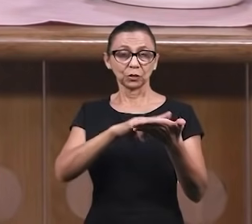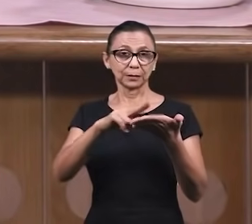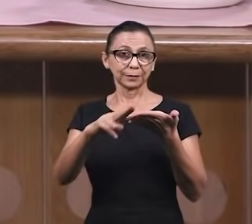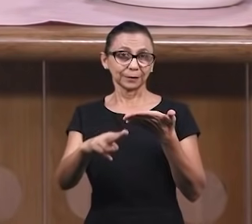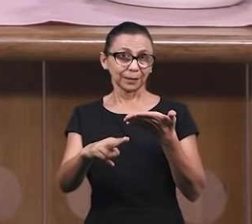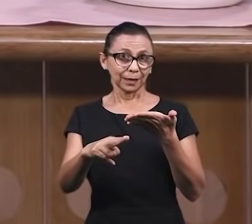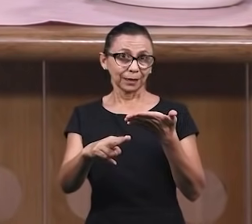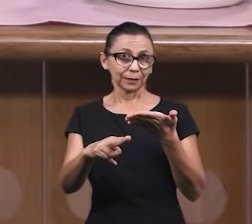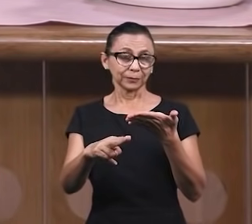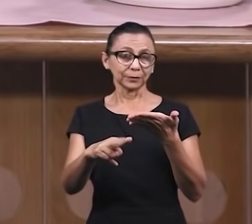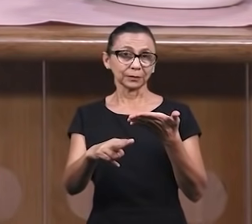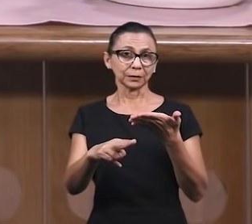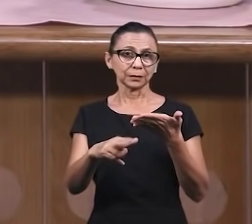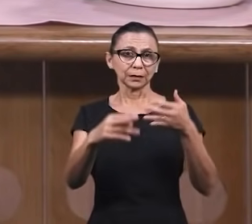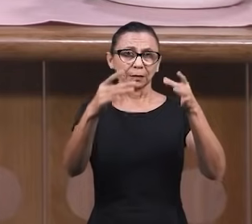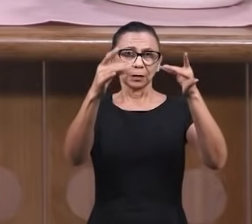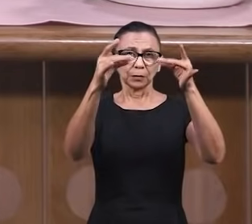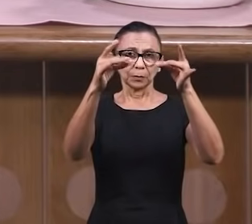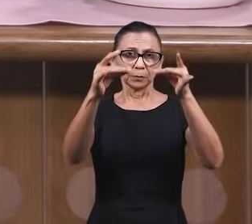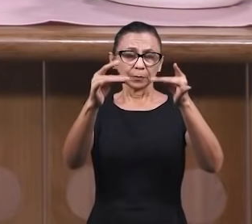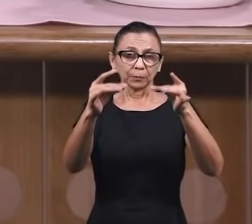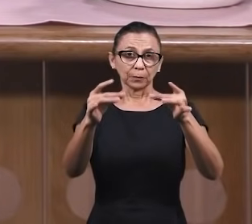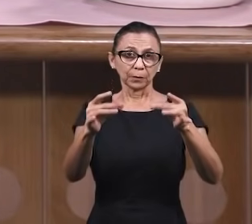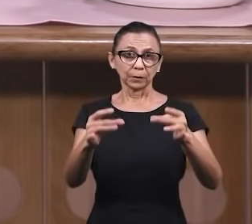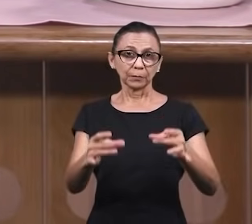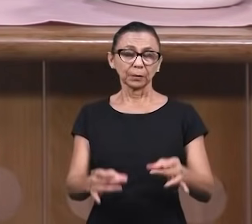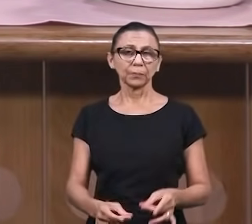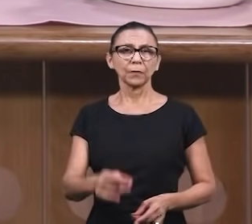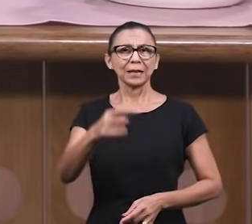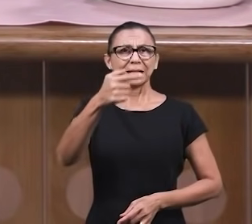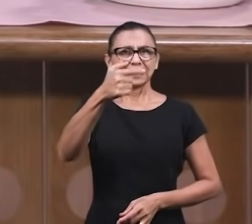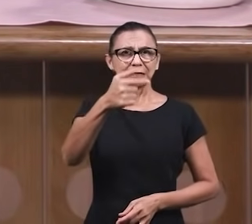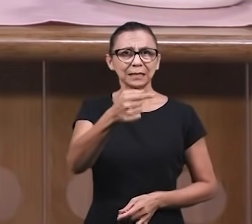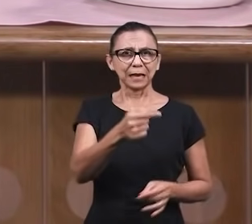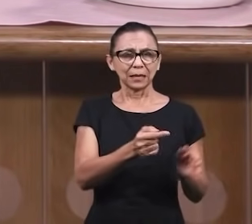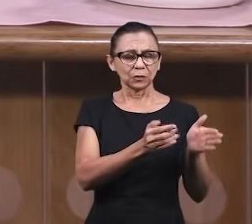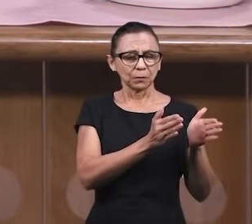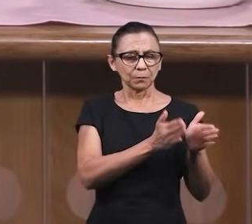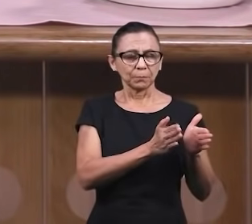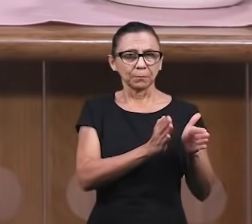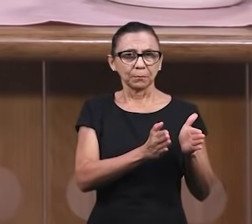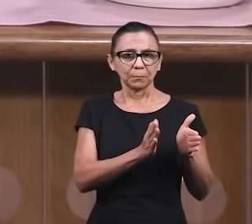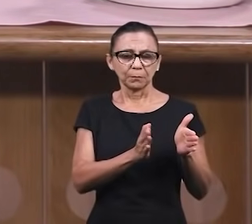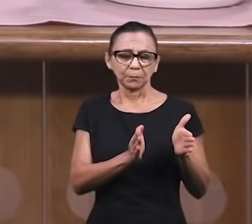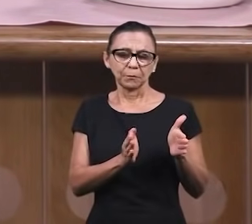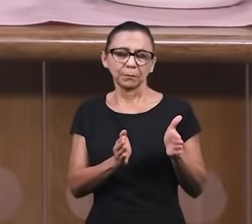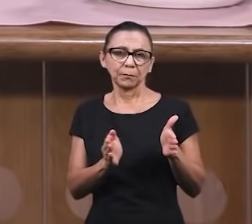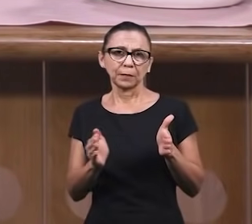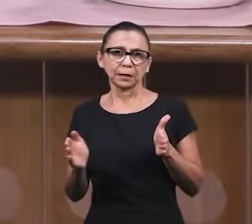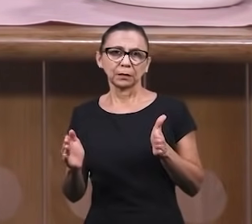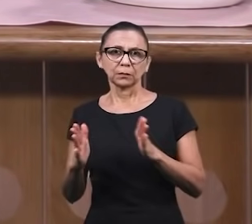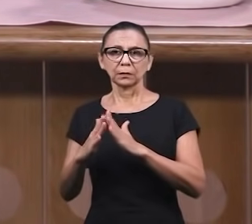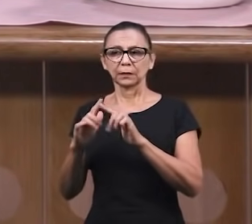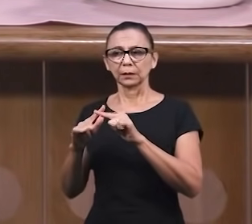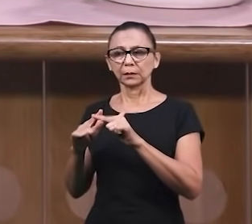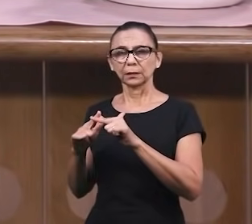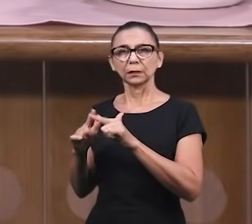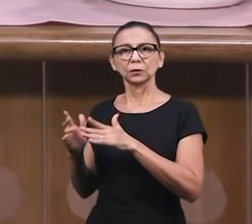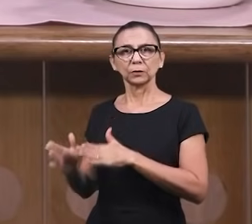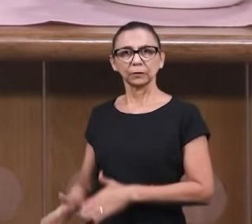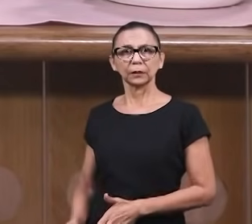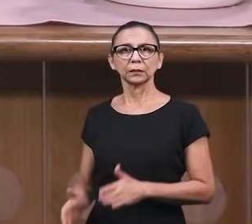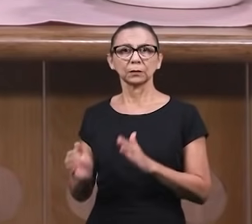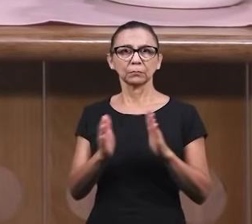sete cartas elas descrevem sete períodos da igreja, certos